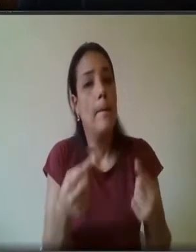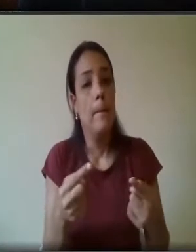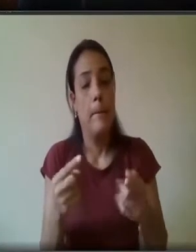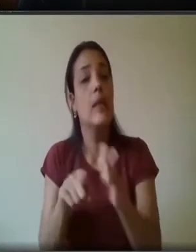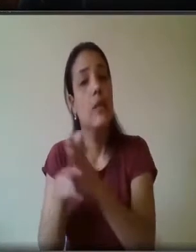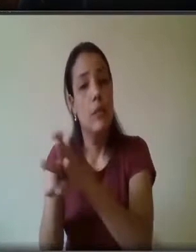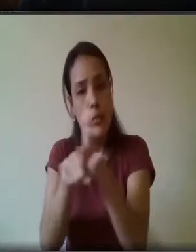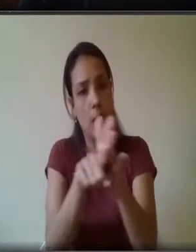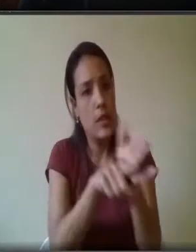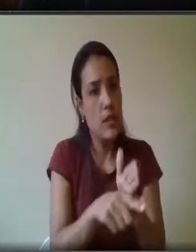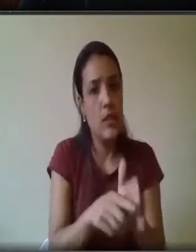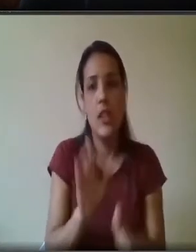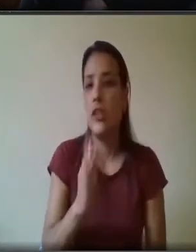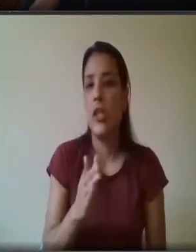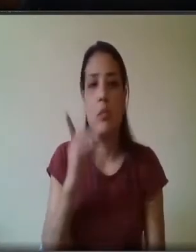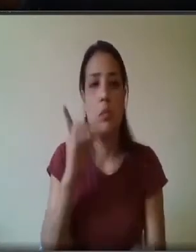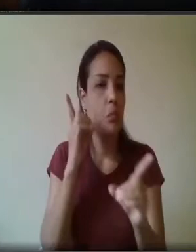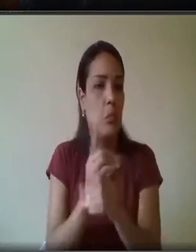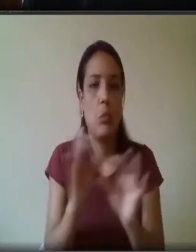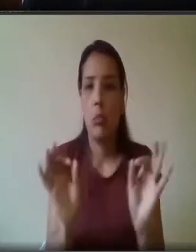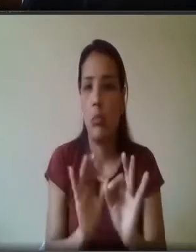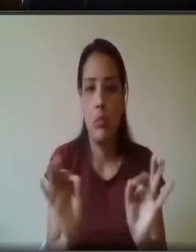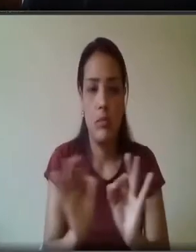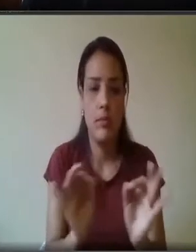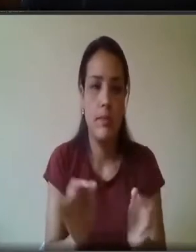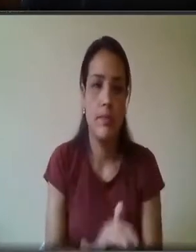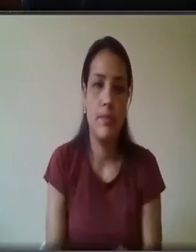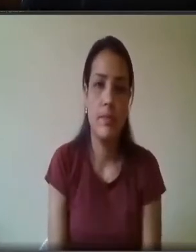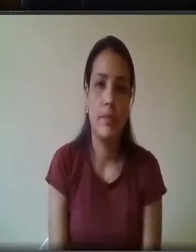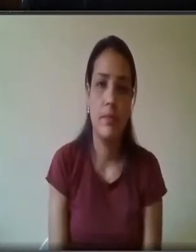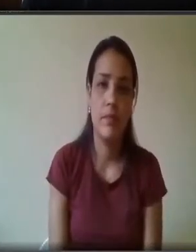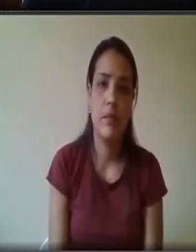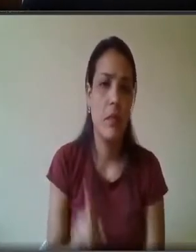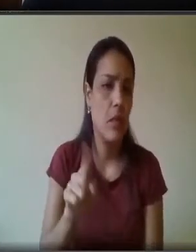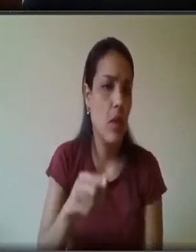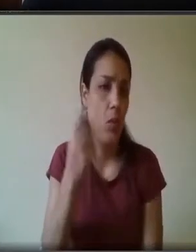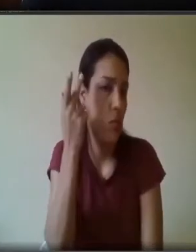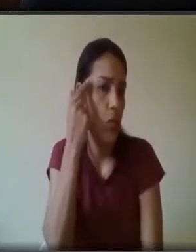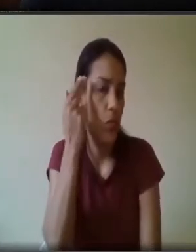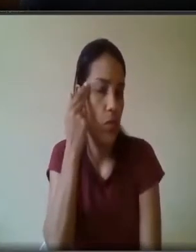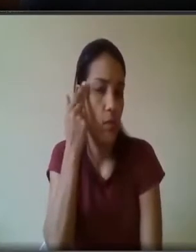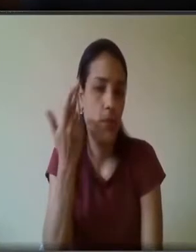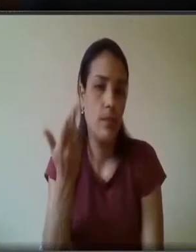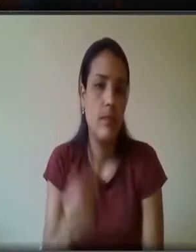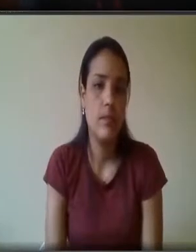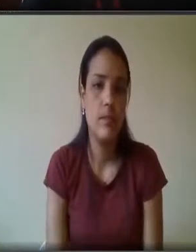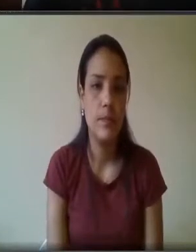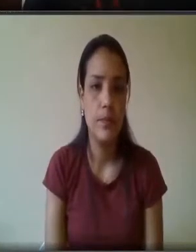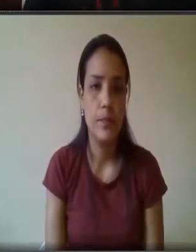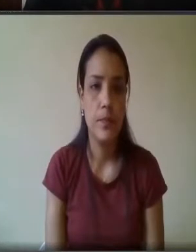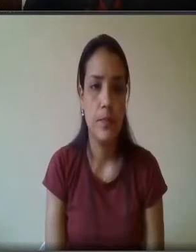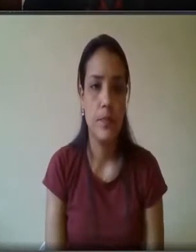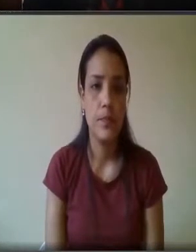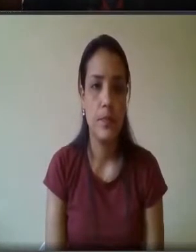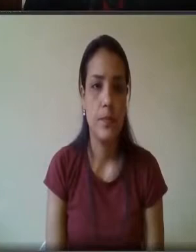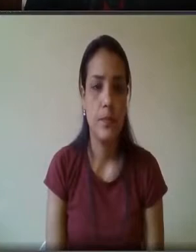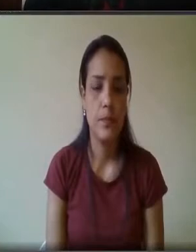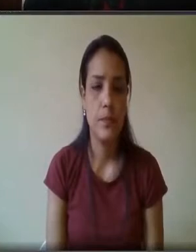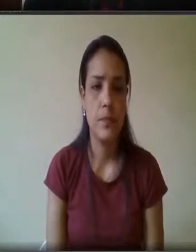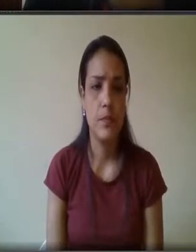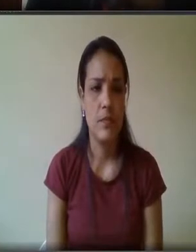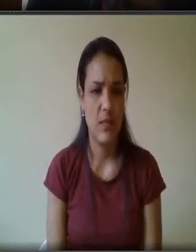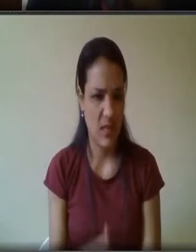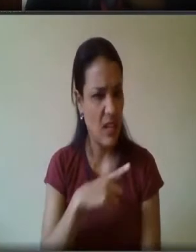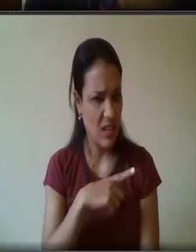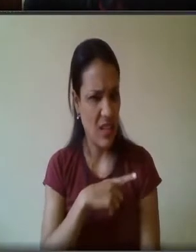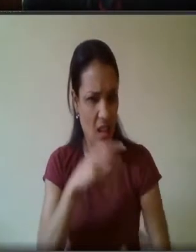Andreas, tá? É o mais comum. Tá? Bom, isso aparece no Enem?